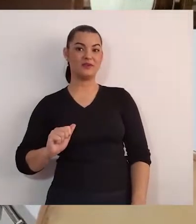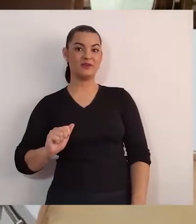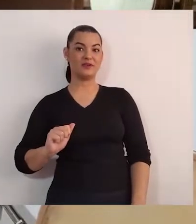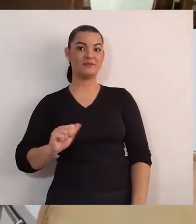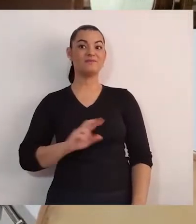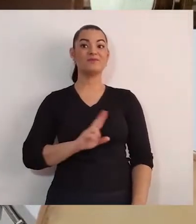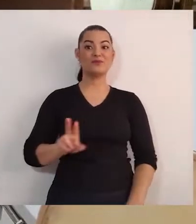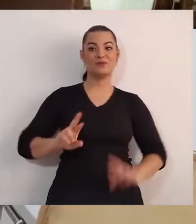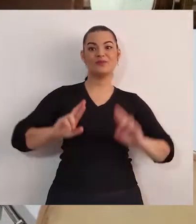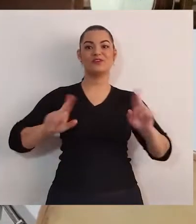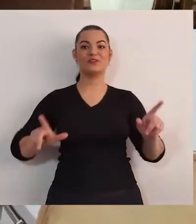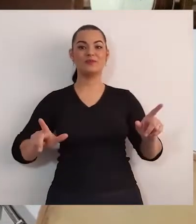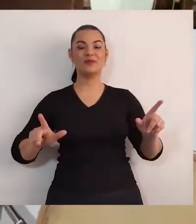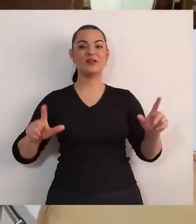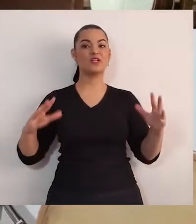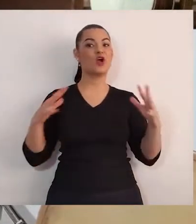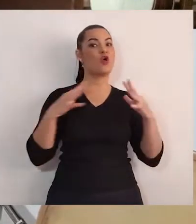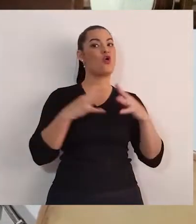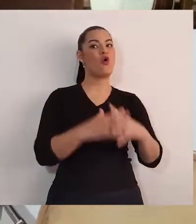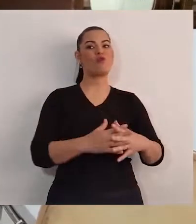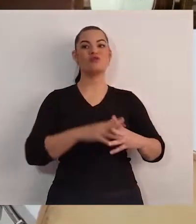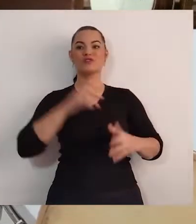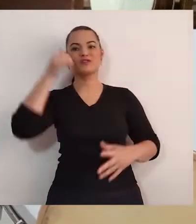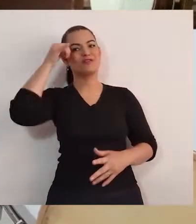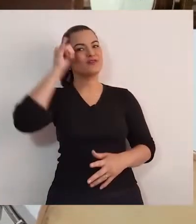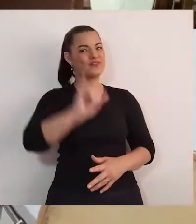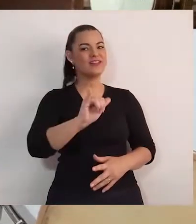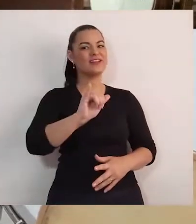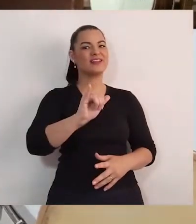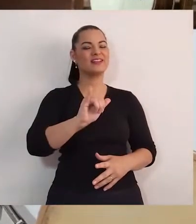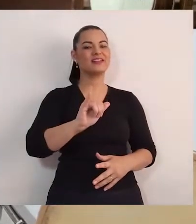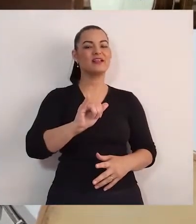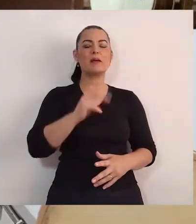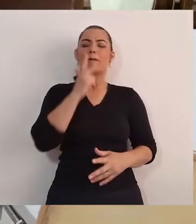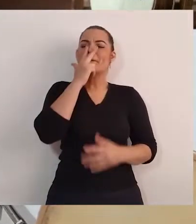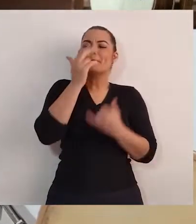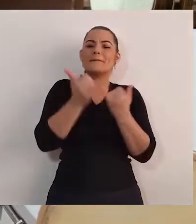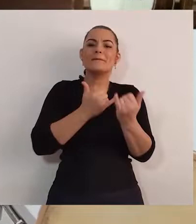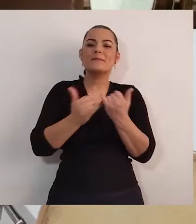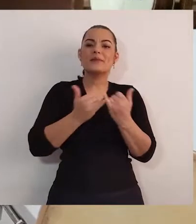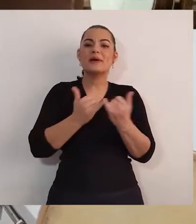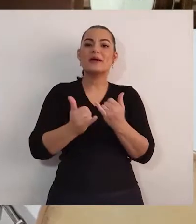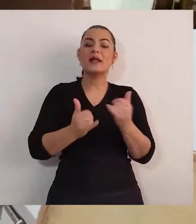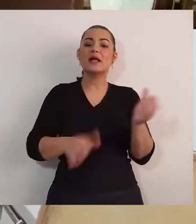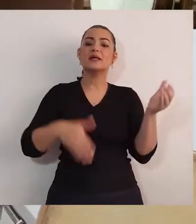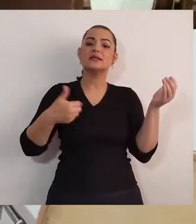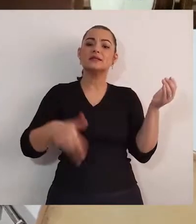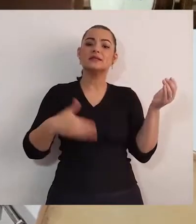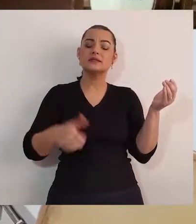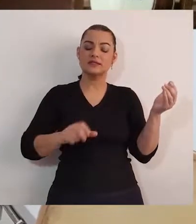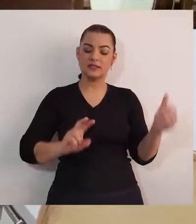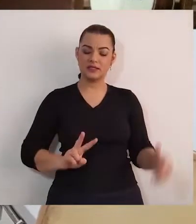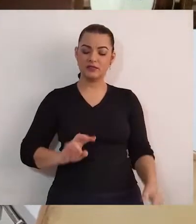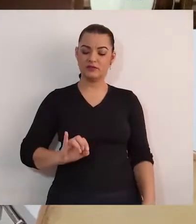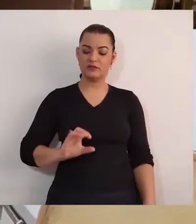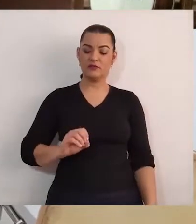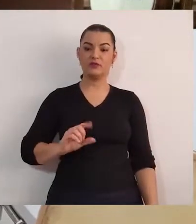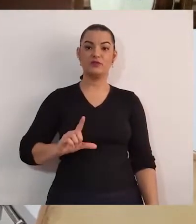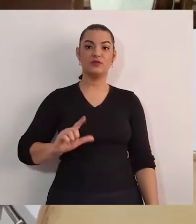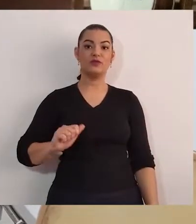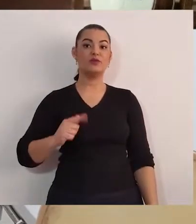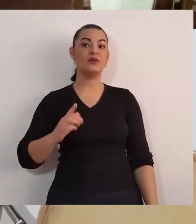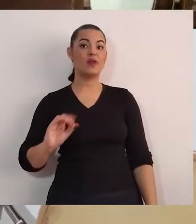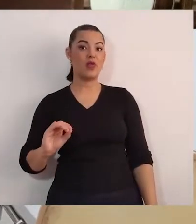viola. Ela se parece com um violão, só que é menorzinha. Aliás, o violão só